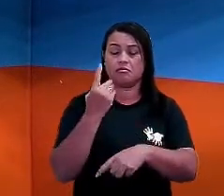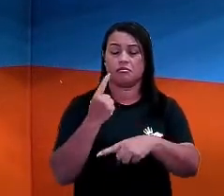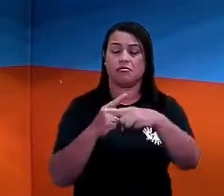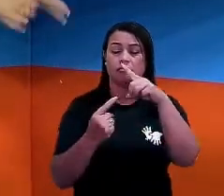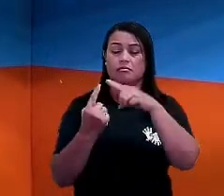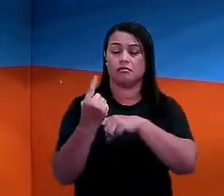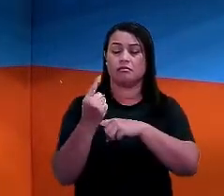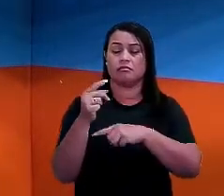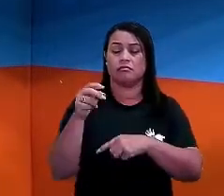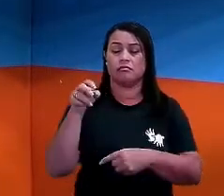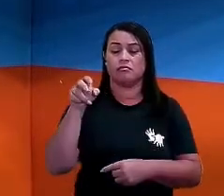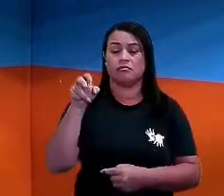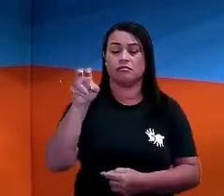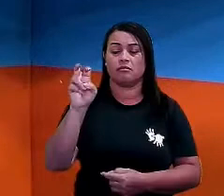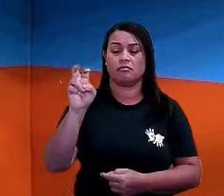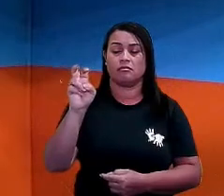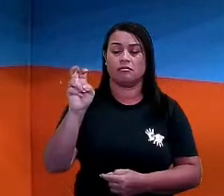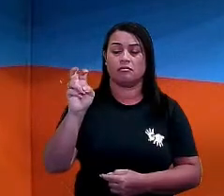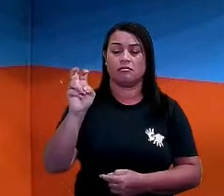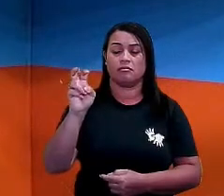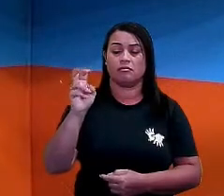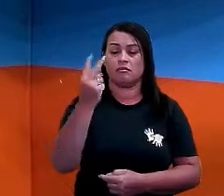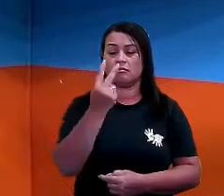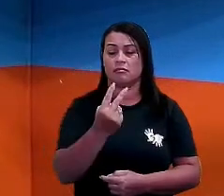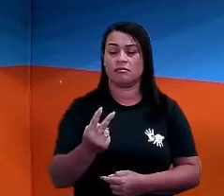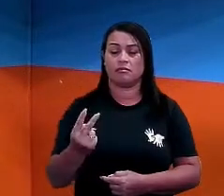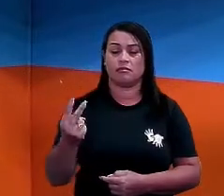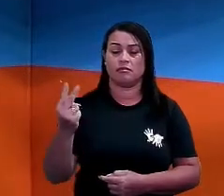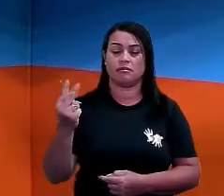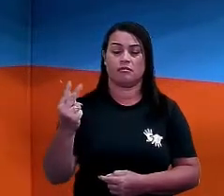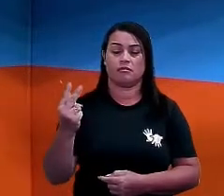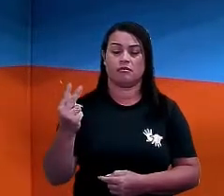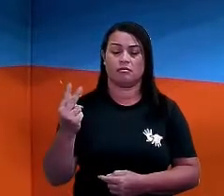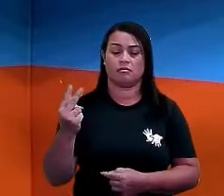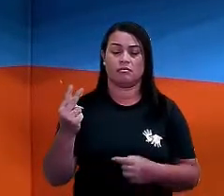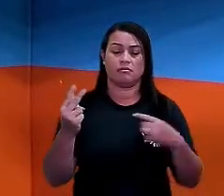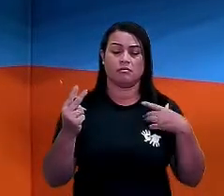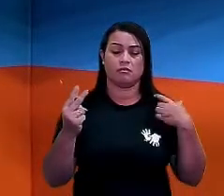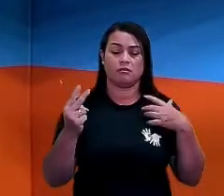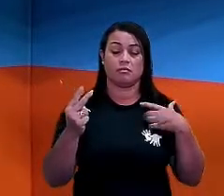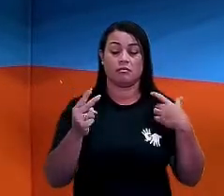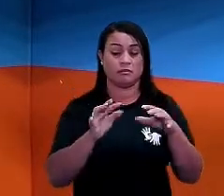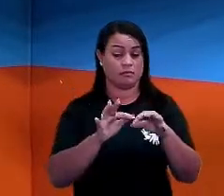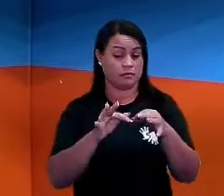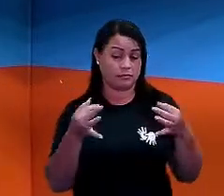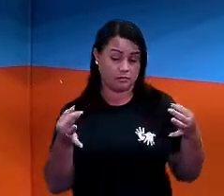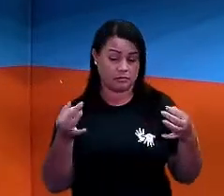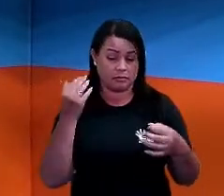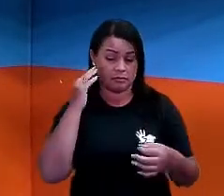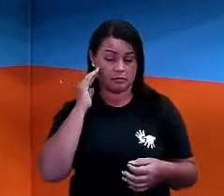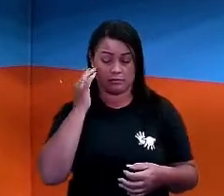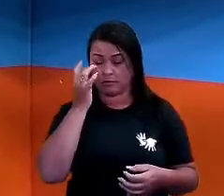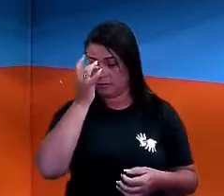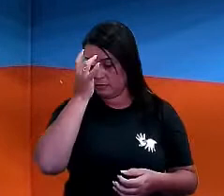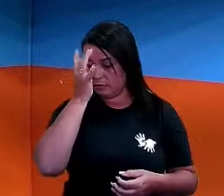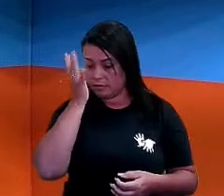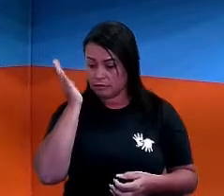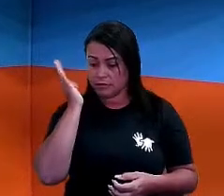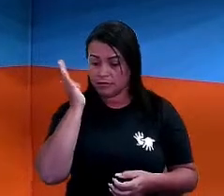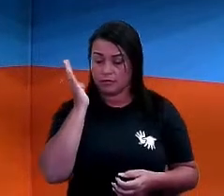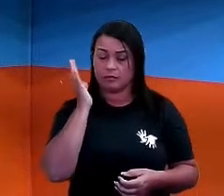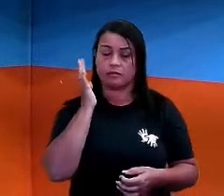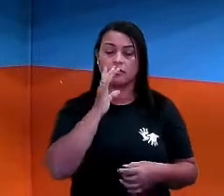1, 5. E o 2 eu repito, tá certo? Muito fácil.